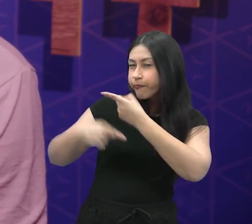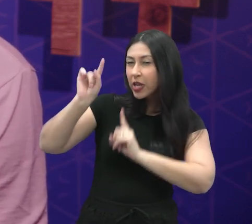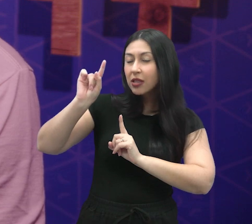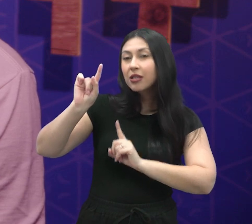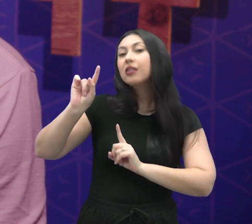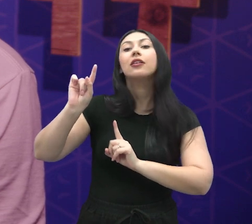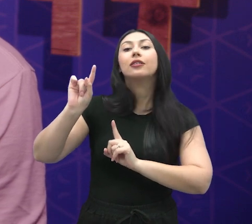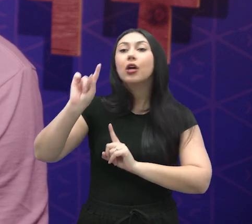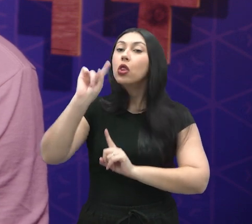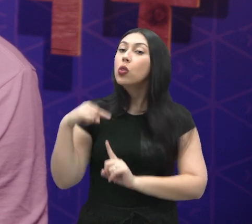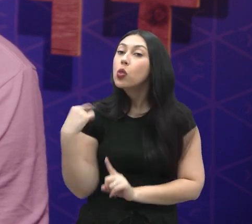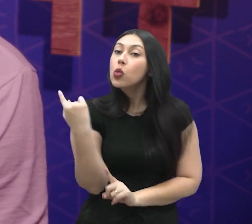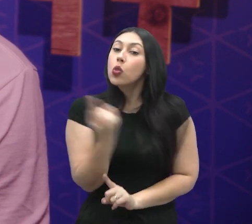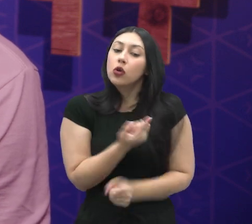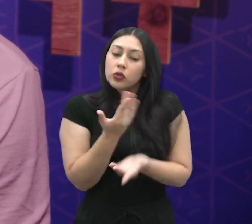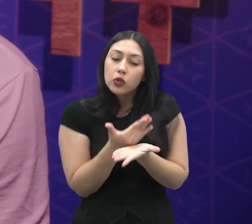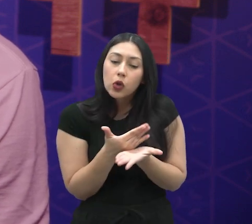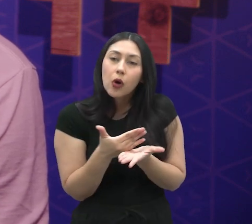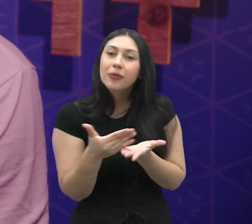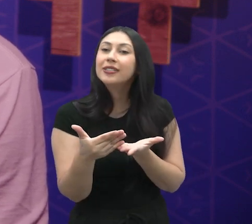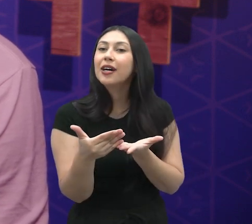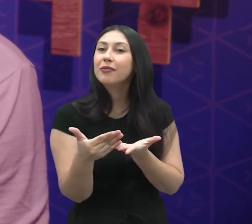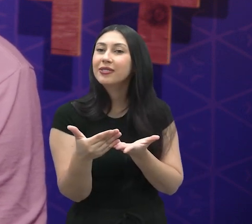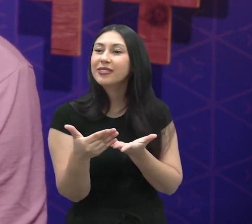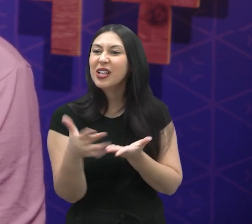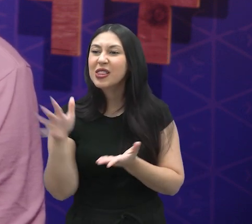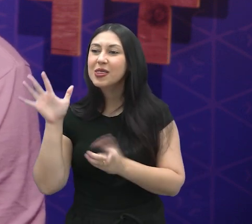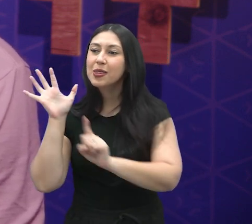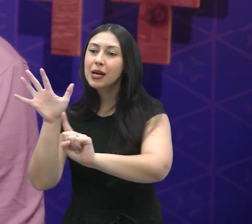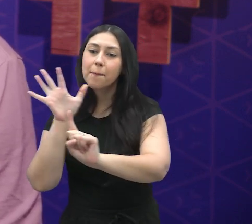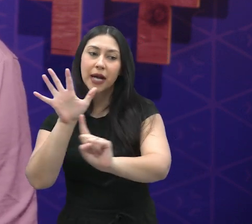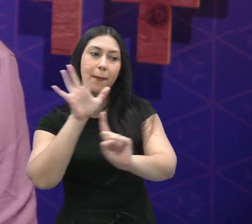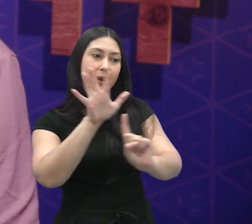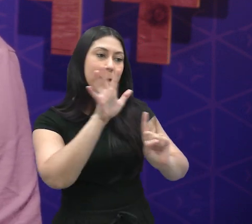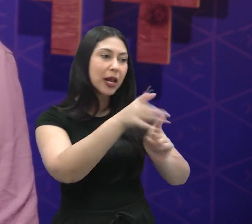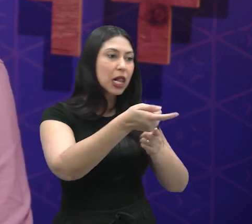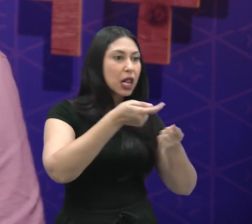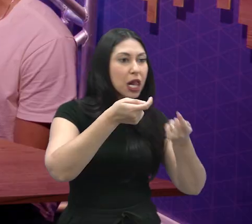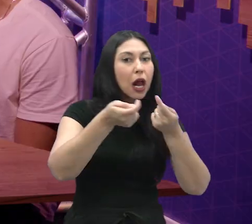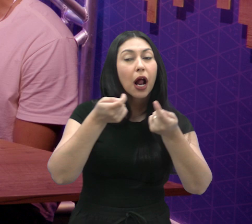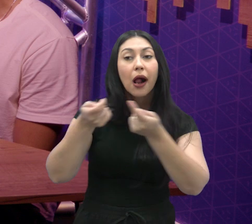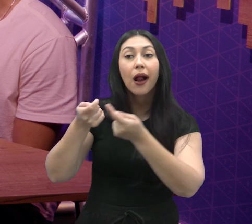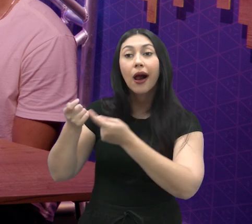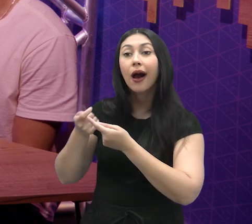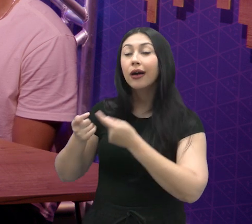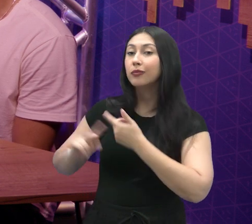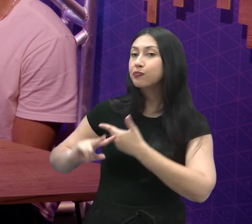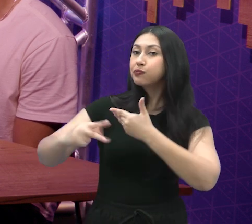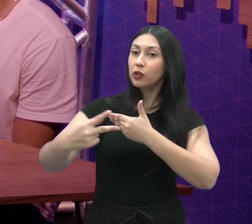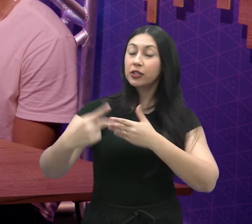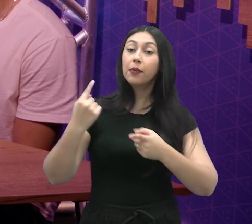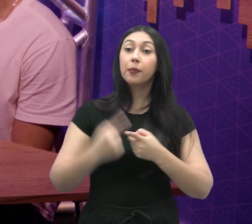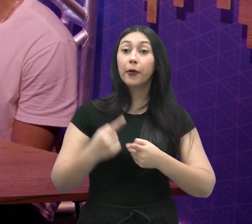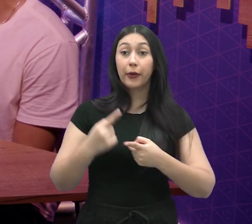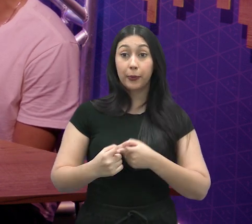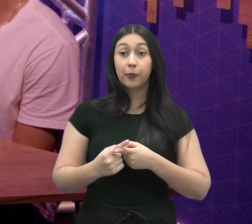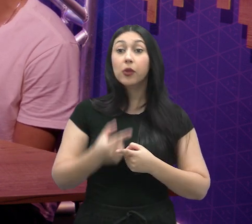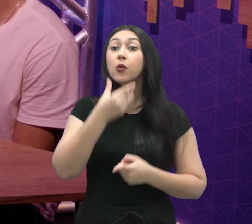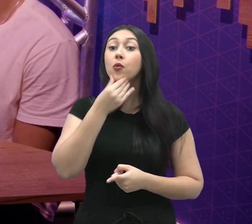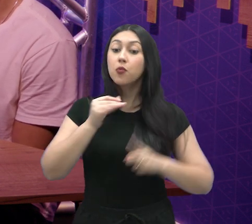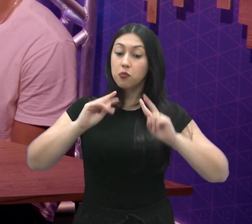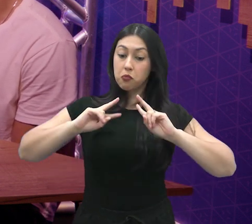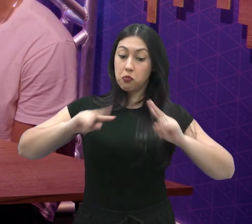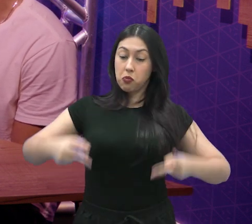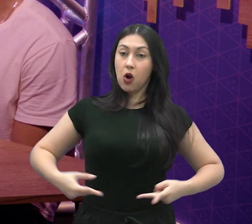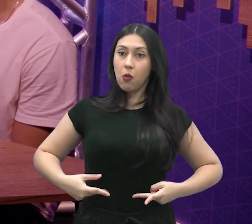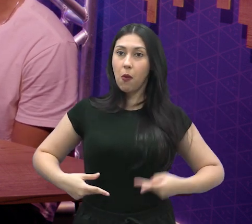revolução cognitiva, a gente começou a causar ao redor do globo. Porque o Homo sapiens, ele